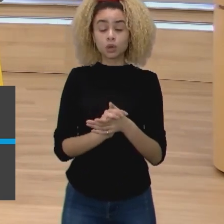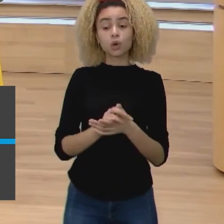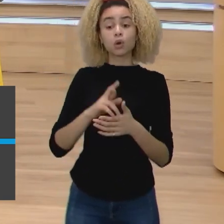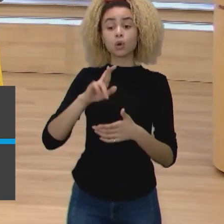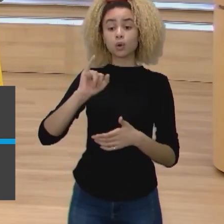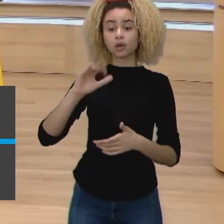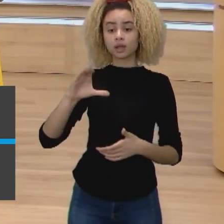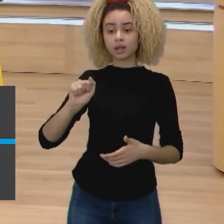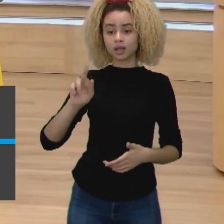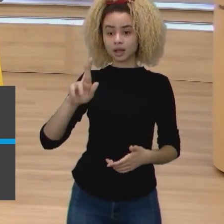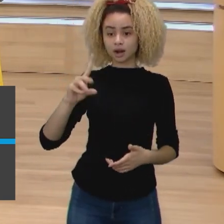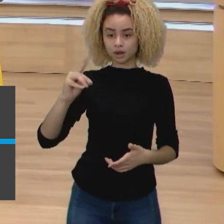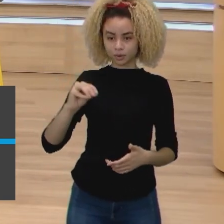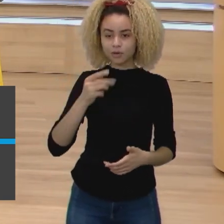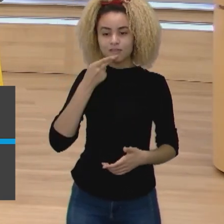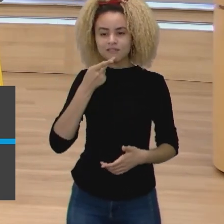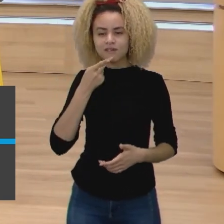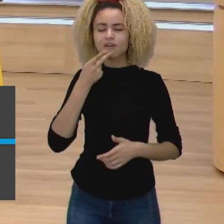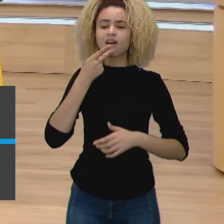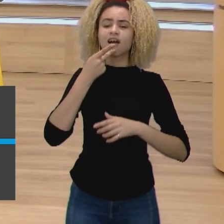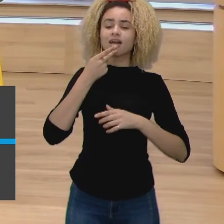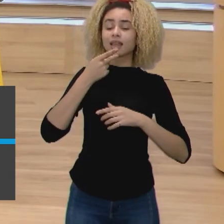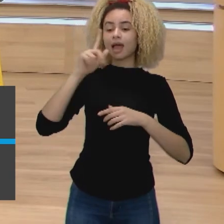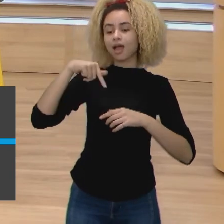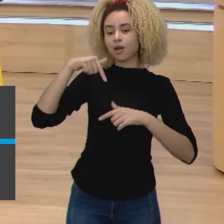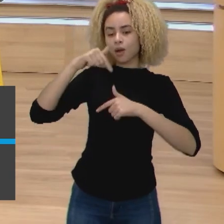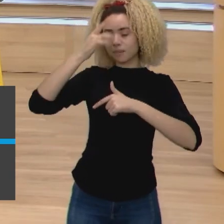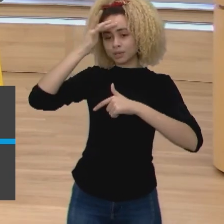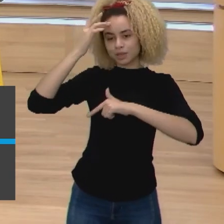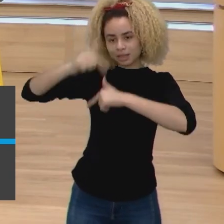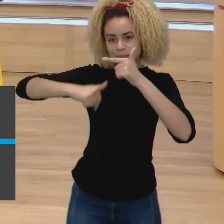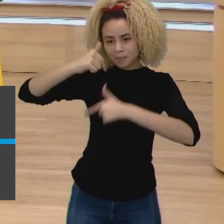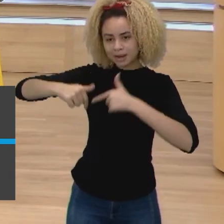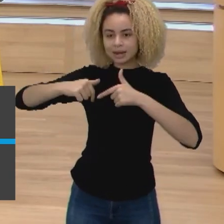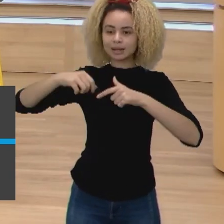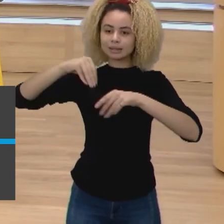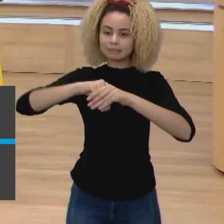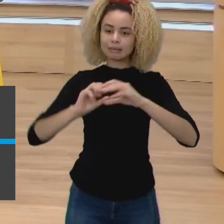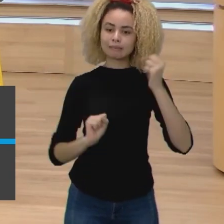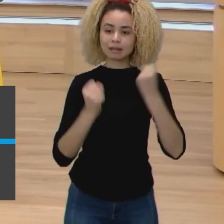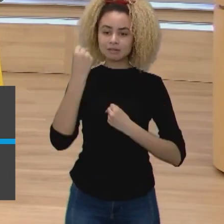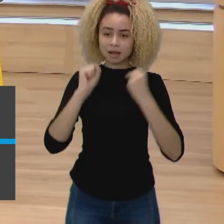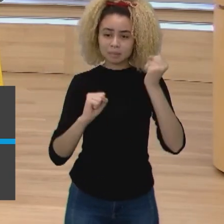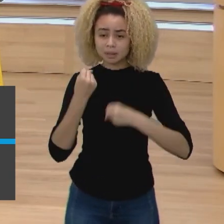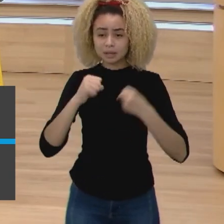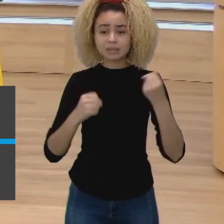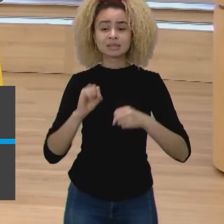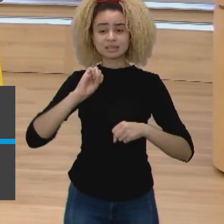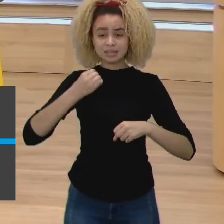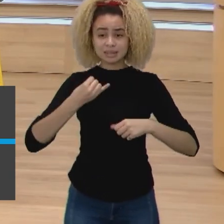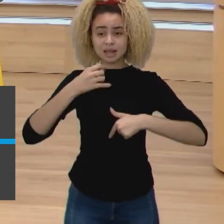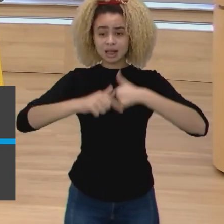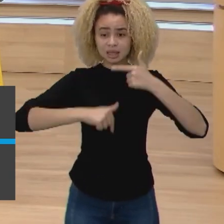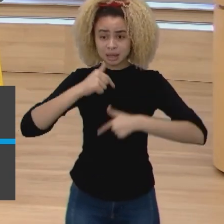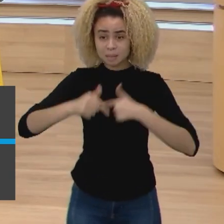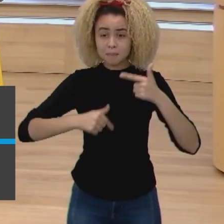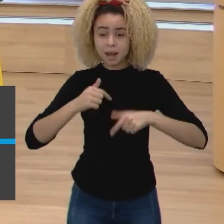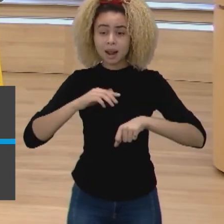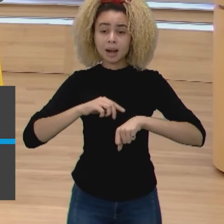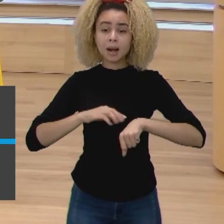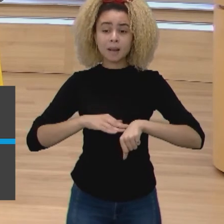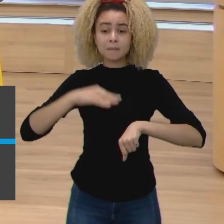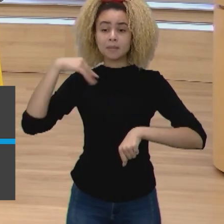seria essa de que o trabalhador está o tempo inteiro na fábrica, então quanto mais horas ele permanece fazendo o trabalho, isso